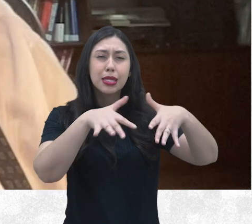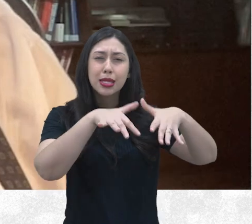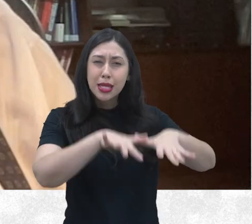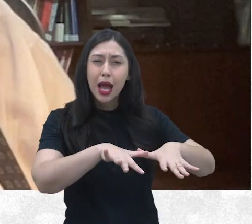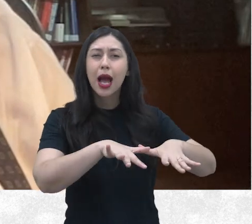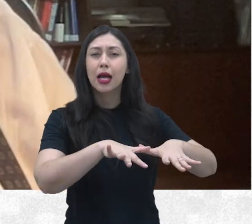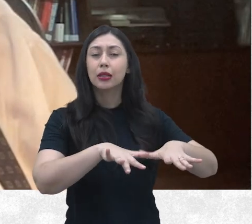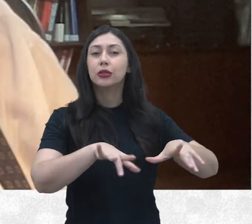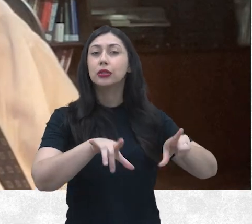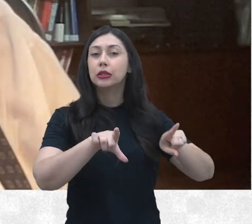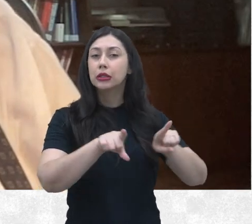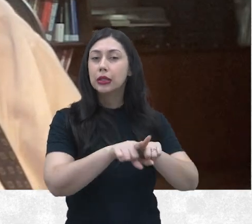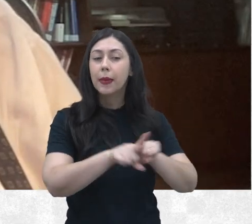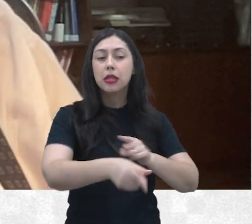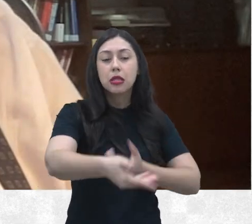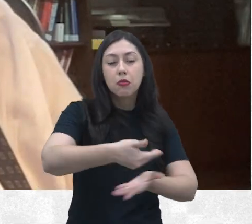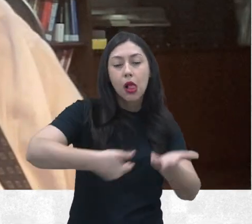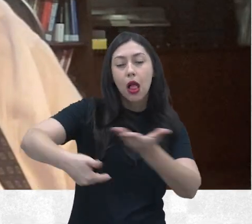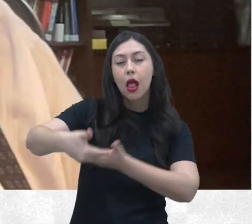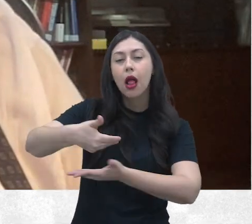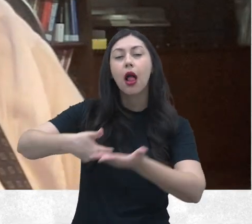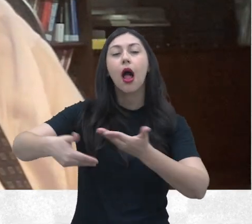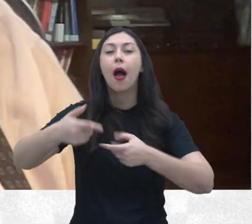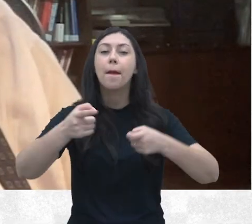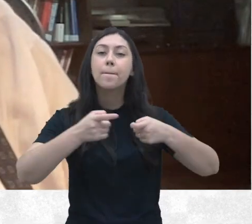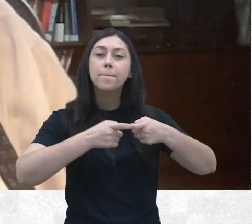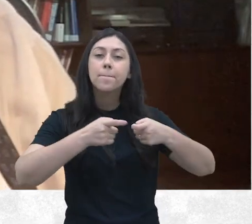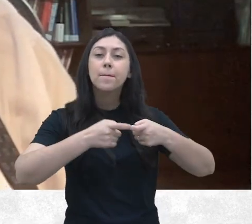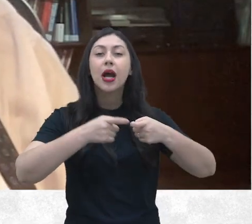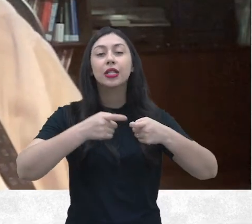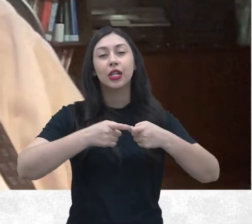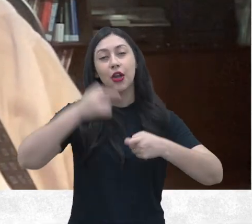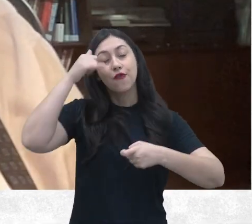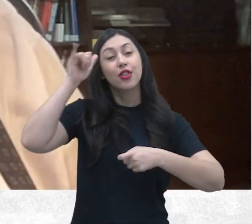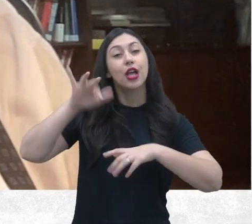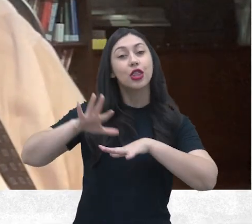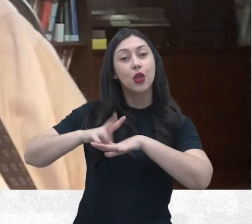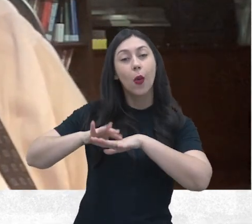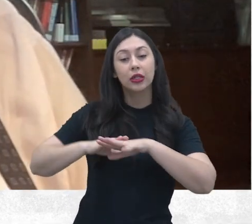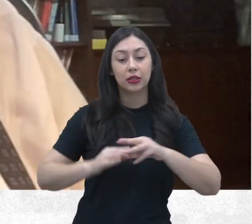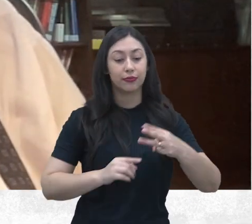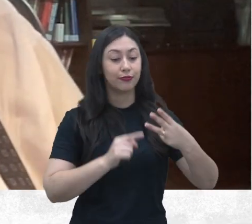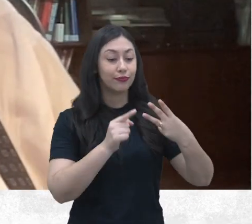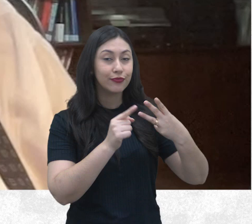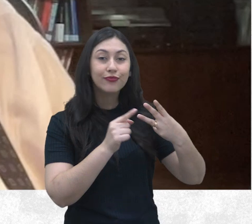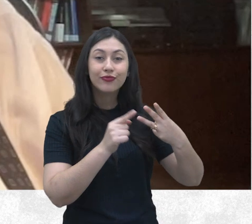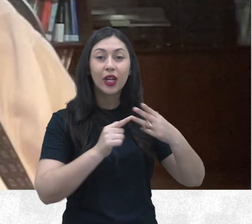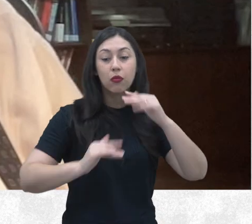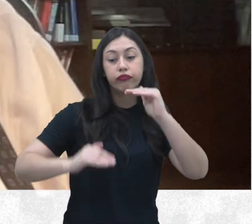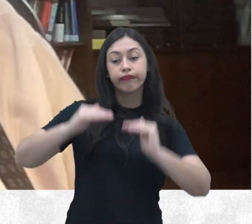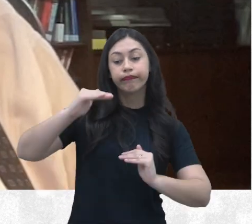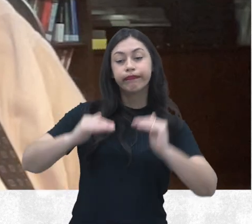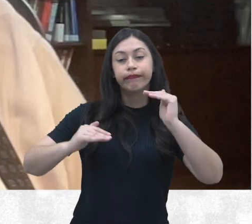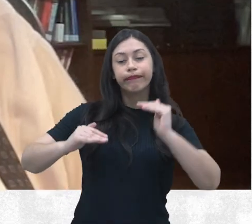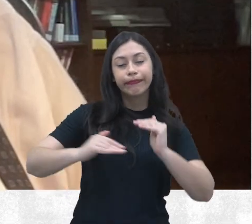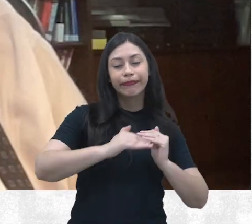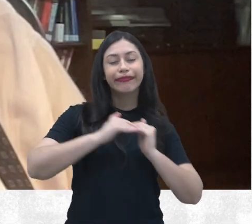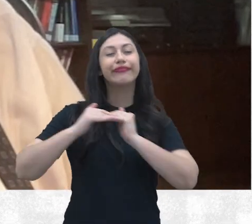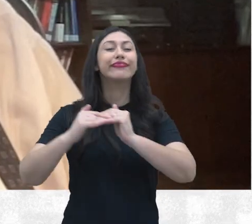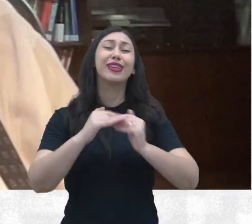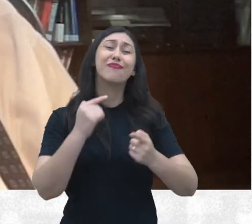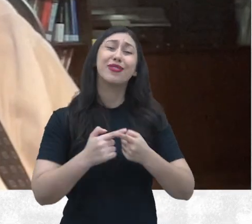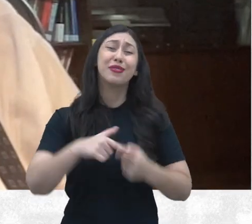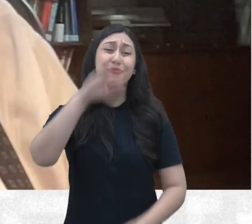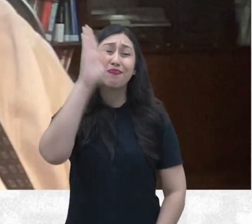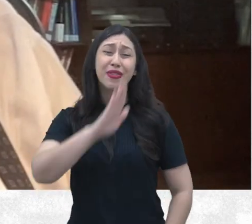integralidade, que é fazer medicina preventiva e curativa, e a equidade, a busca da construção de mais igualdade. O